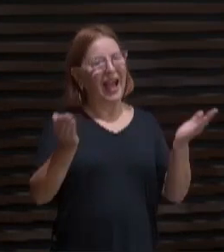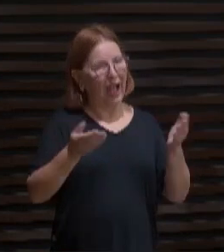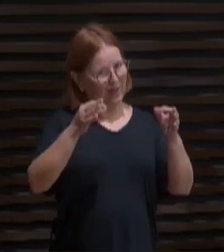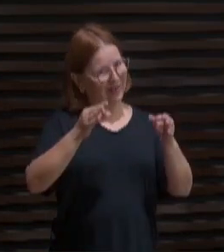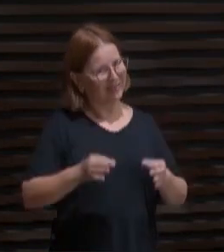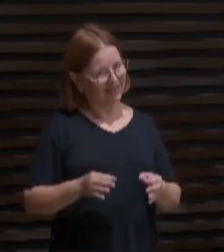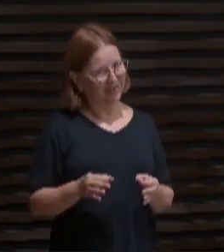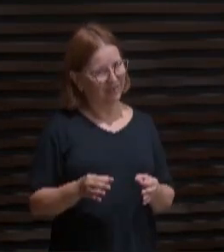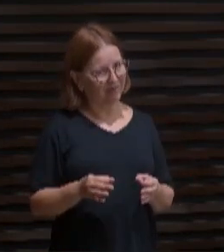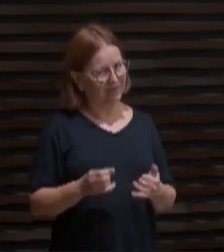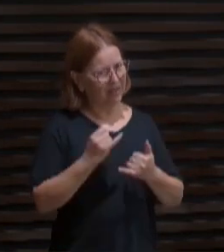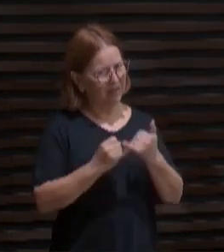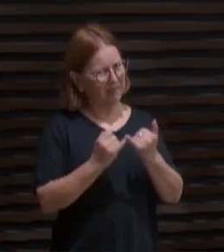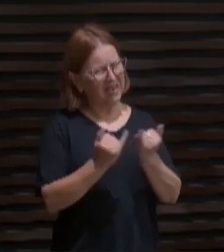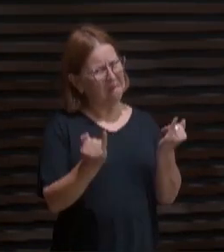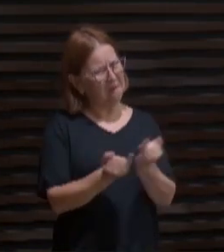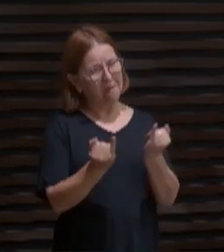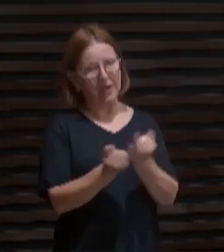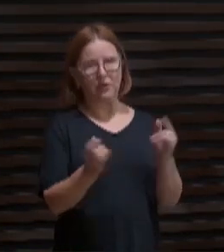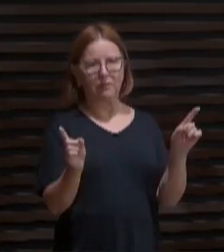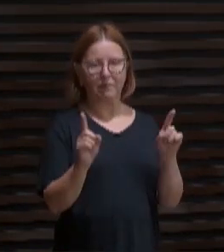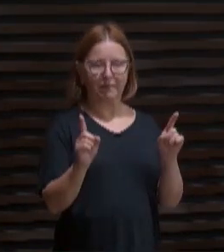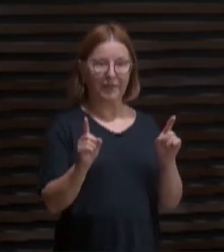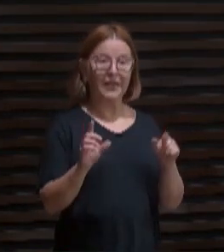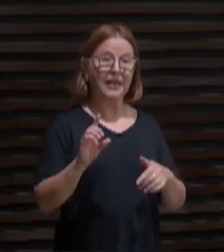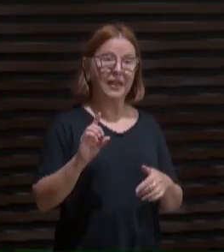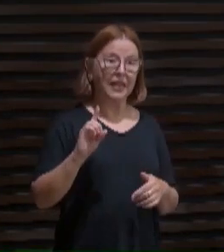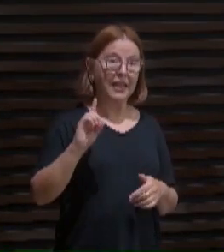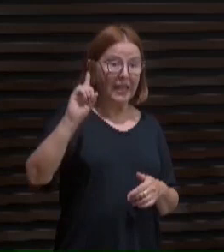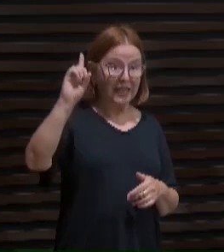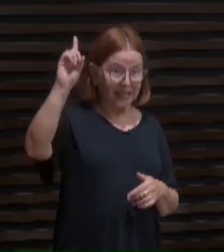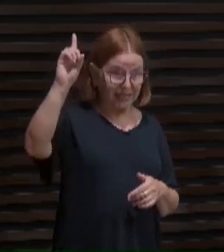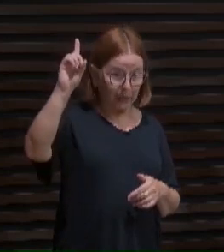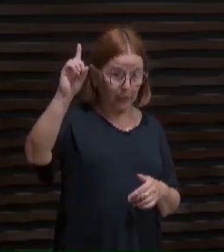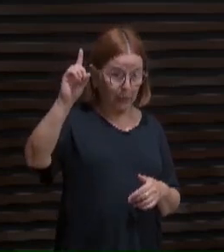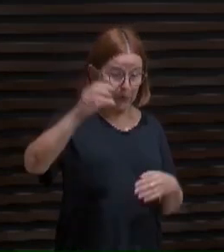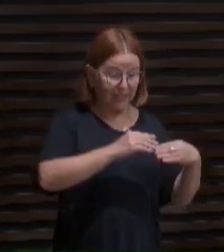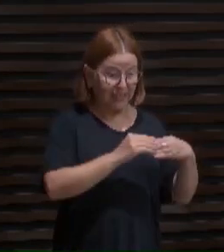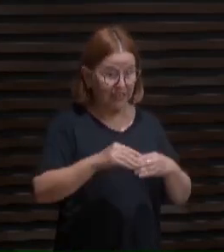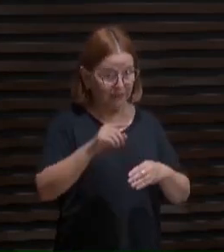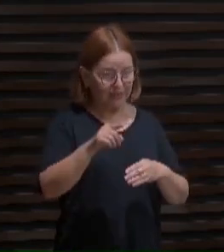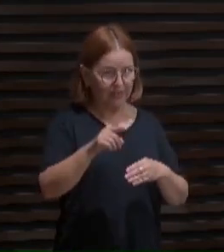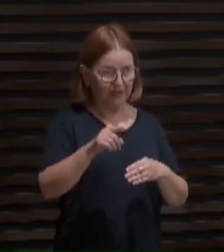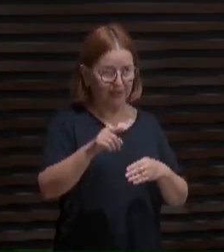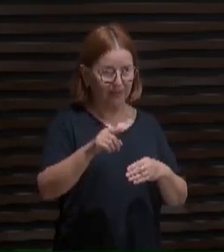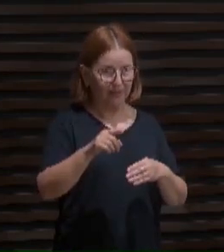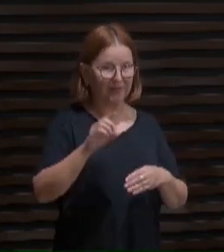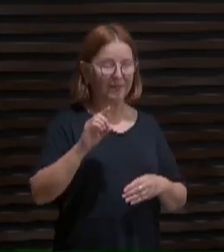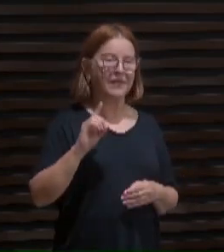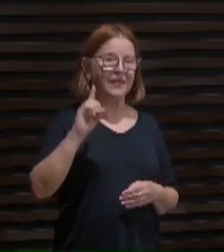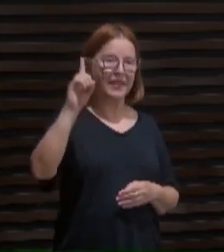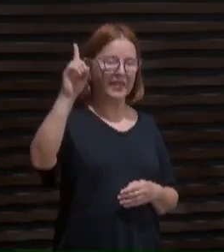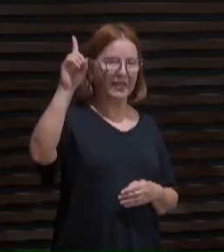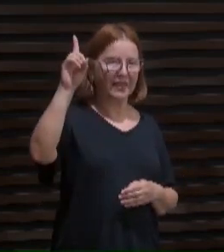parece bobagem, não é, Deus te guie, Deus te dirija, Deus te governe,